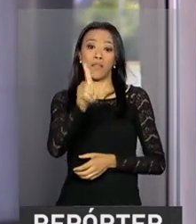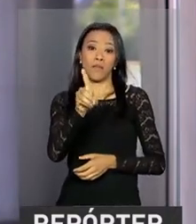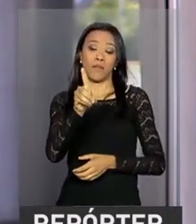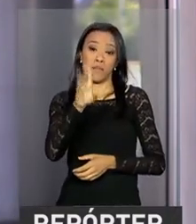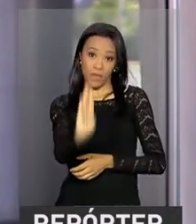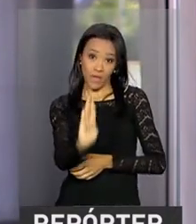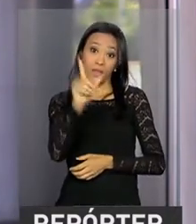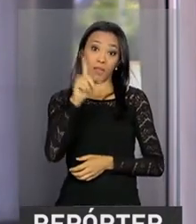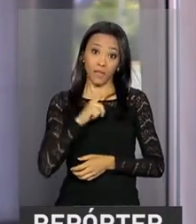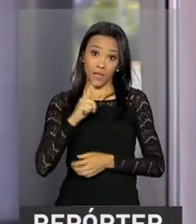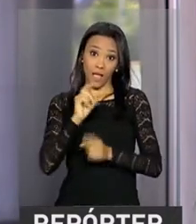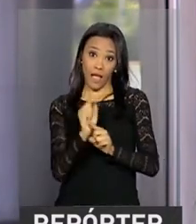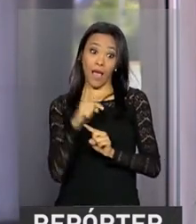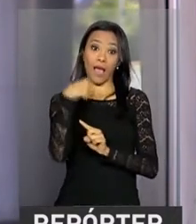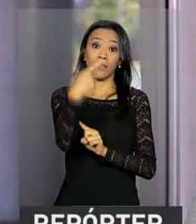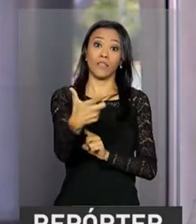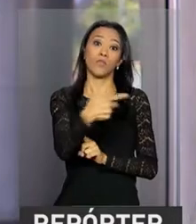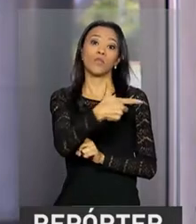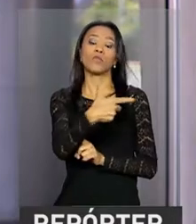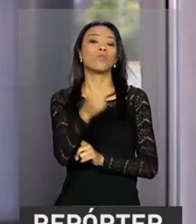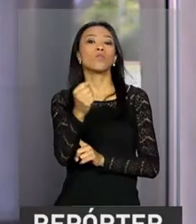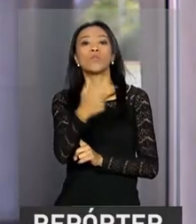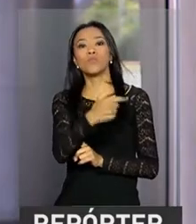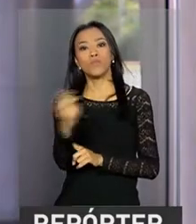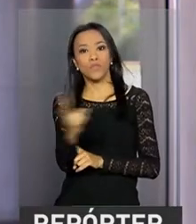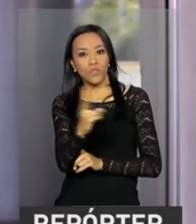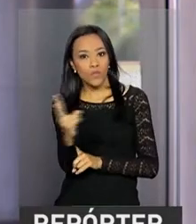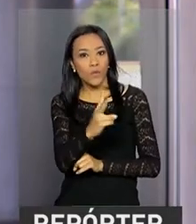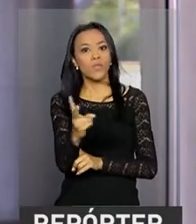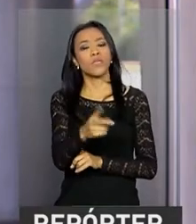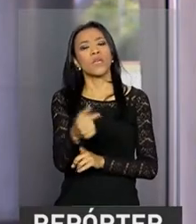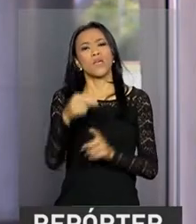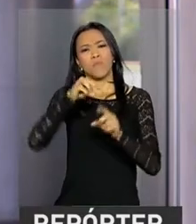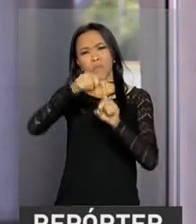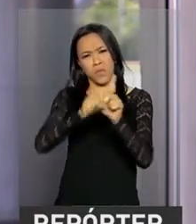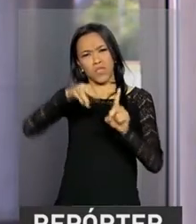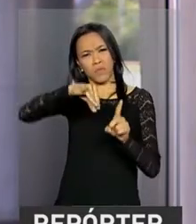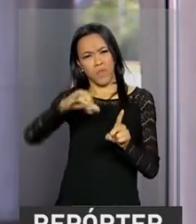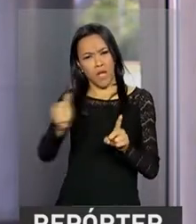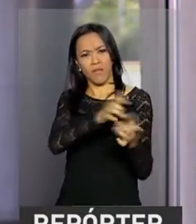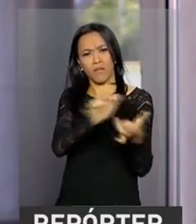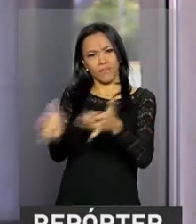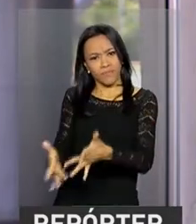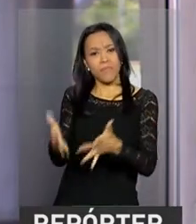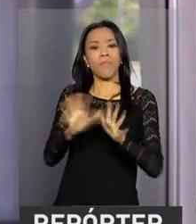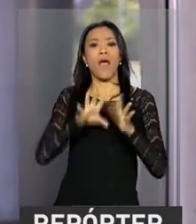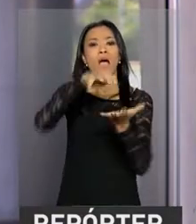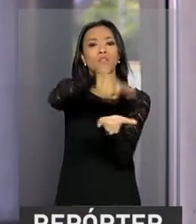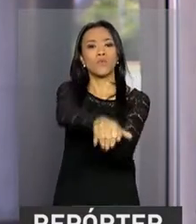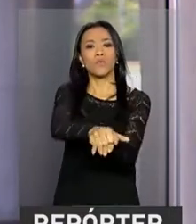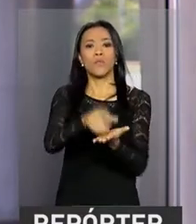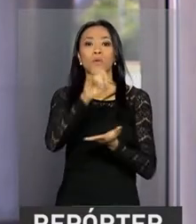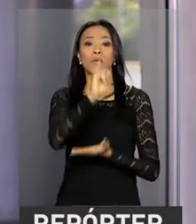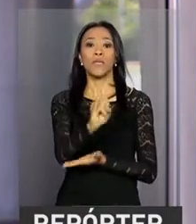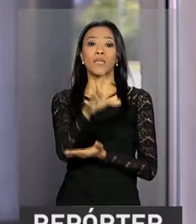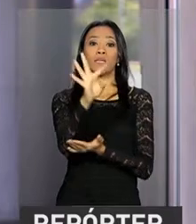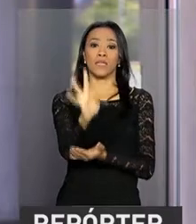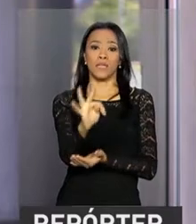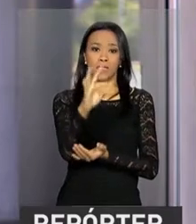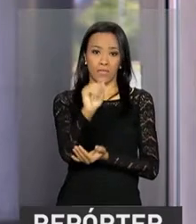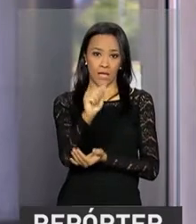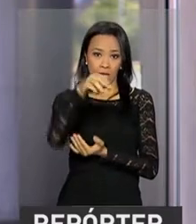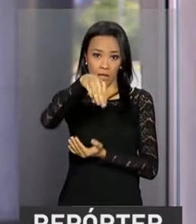2022 ele havia se licenciado do senado em maio do ano passado para assumir o itamaraty desde que